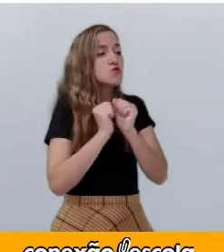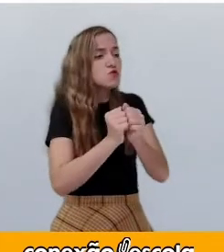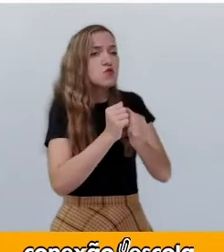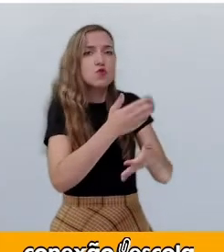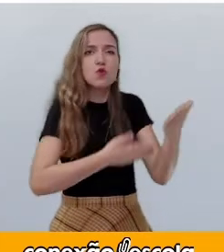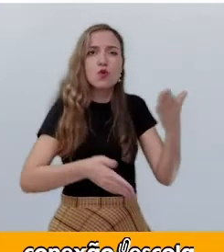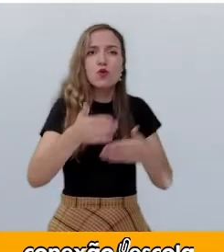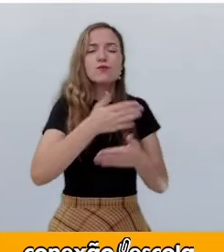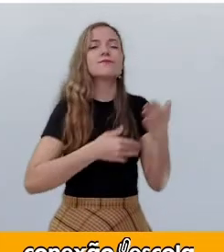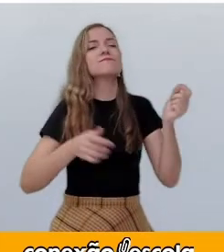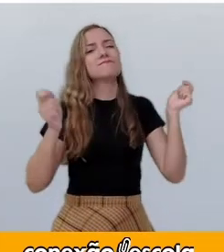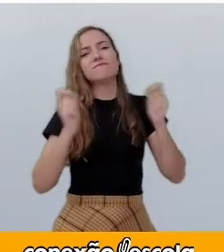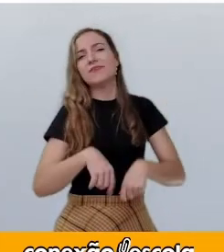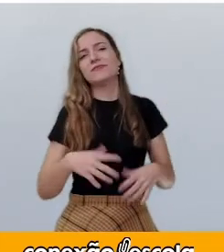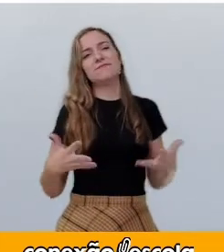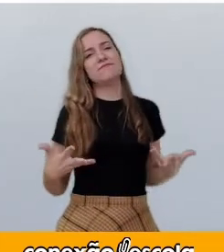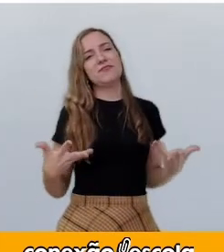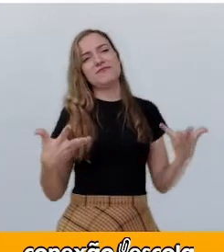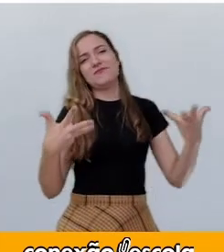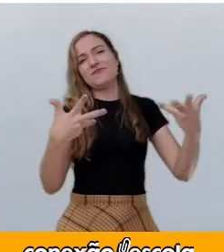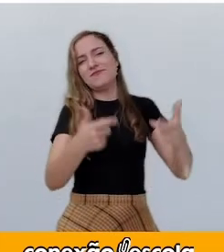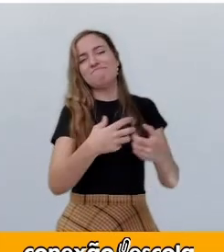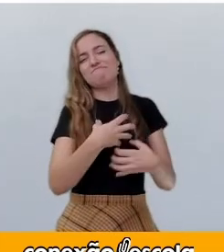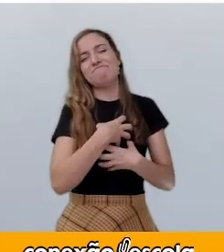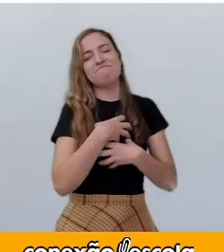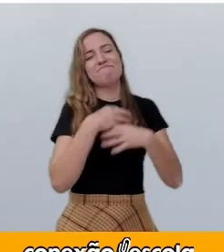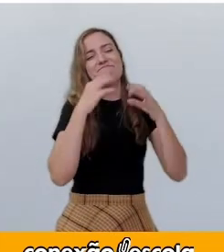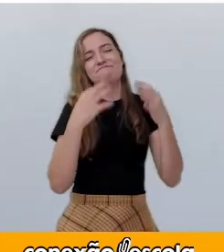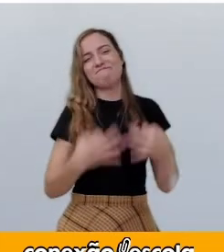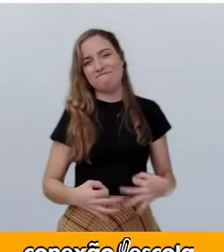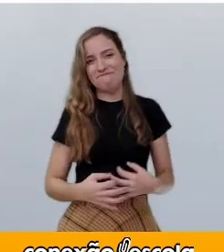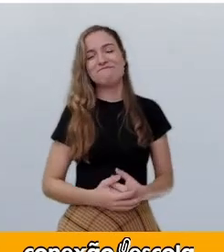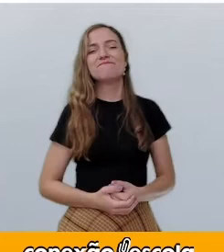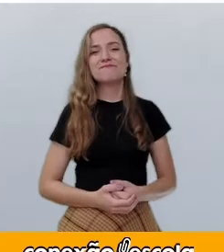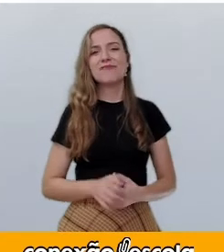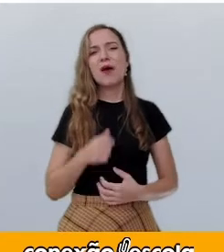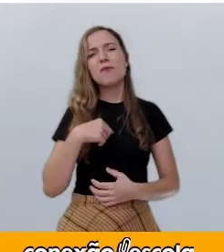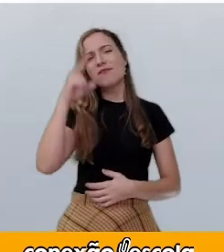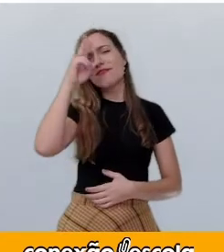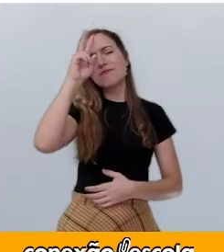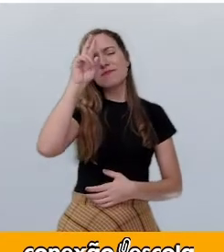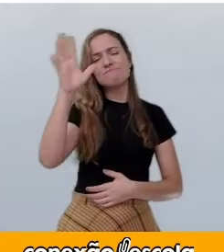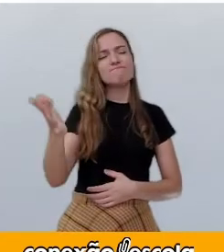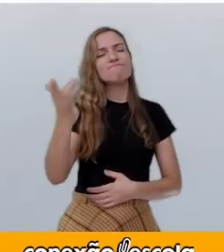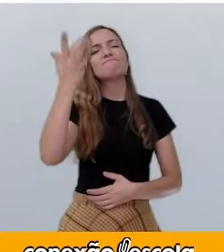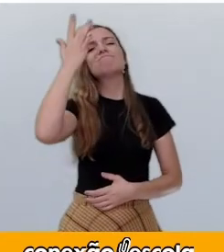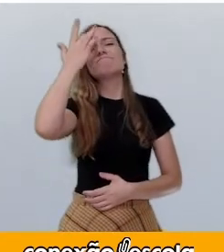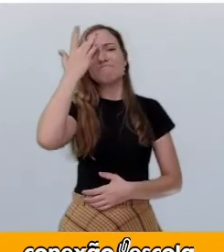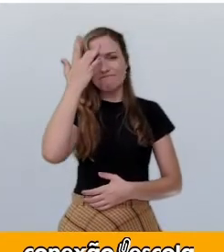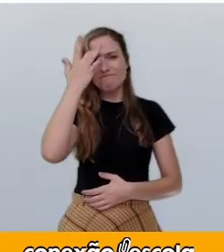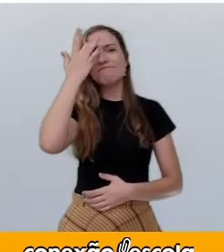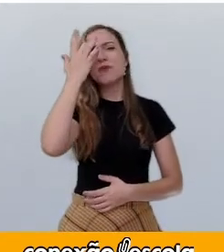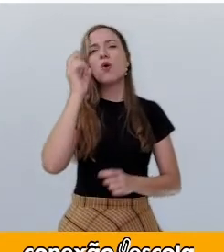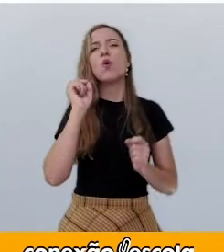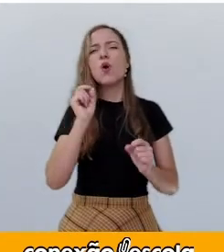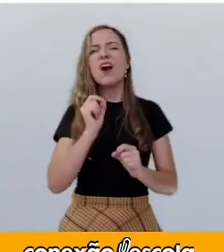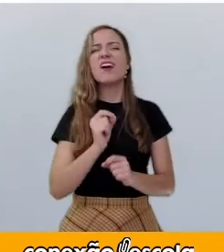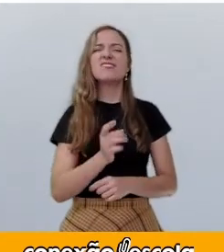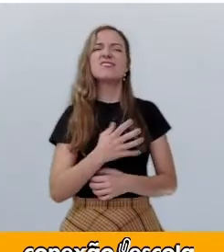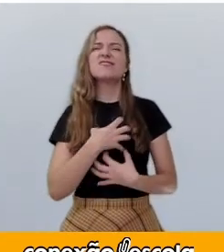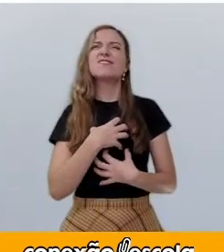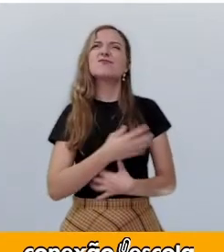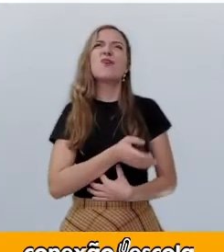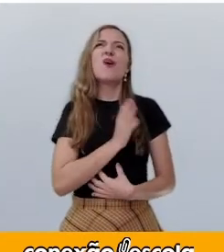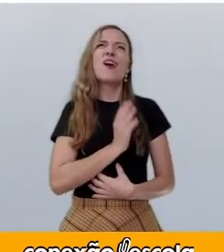pode ser deliciosa essas memórias Estão guardadas em um cantinho